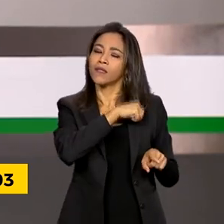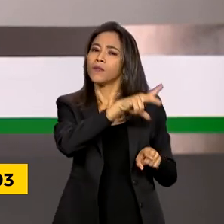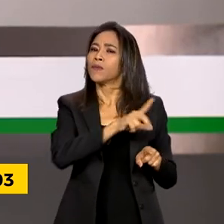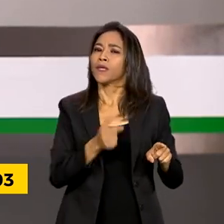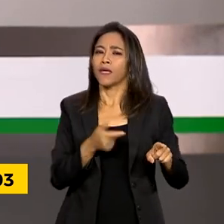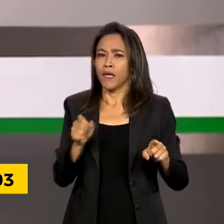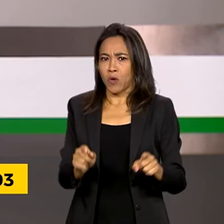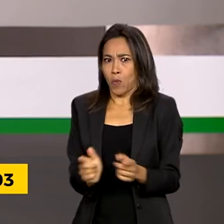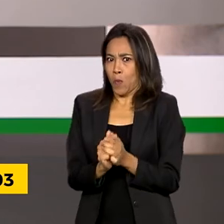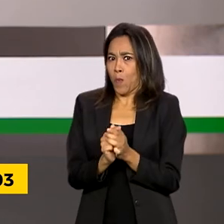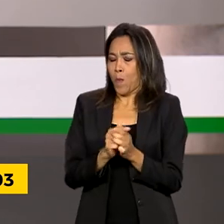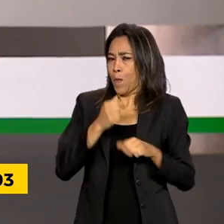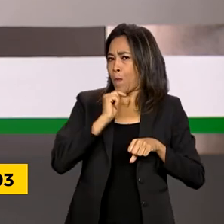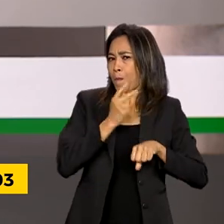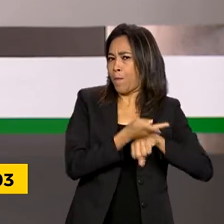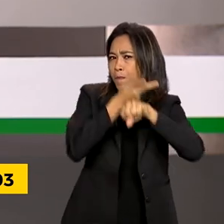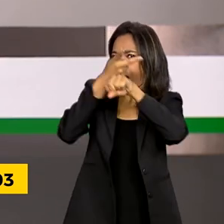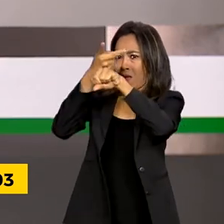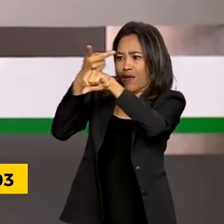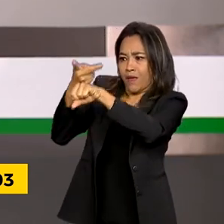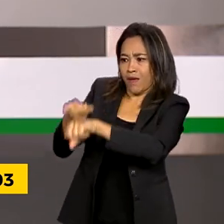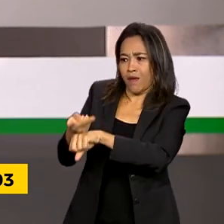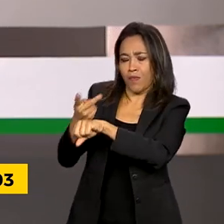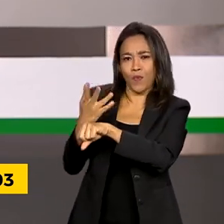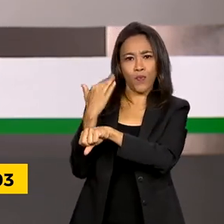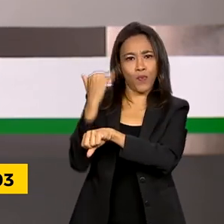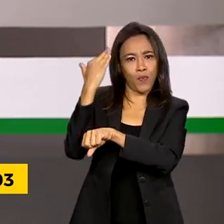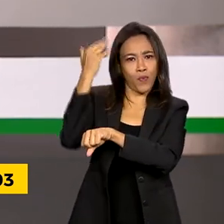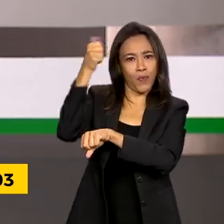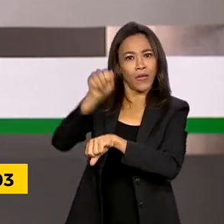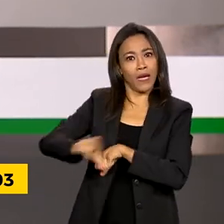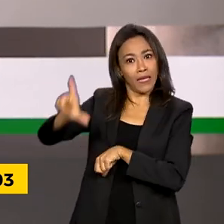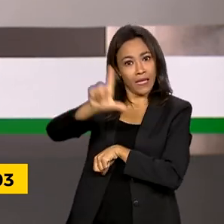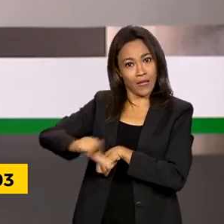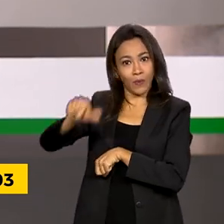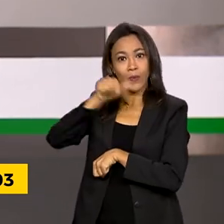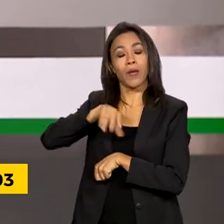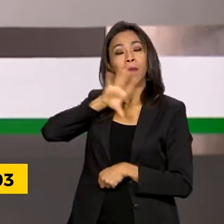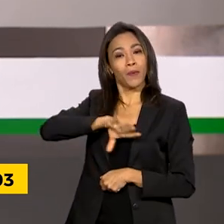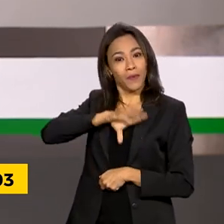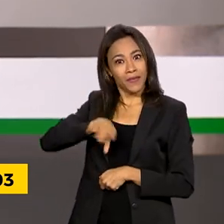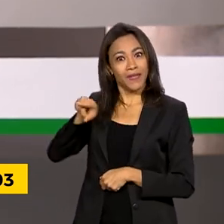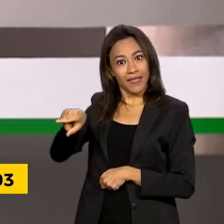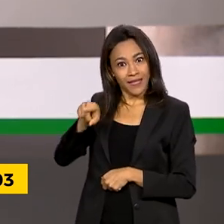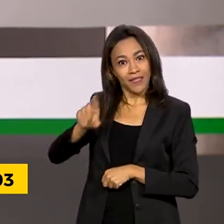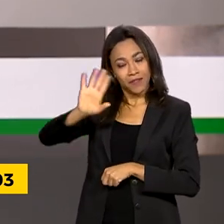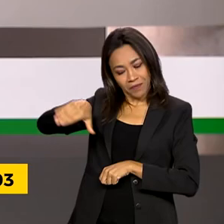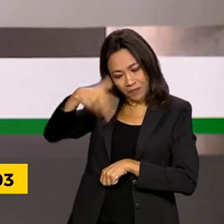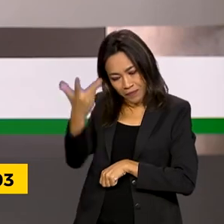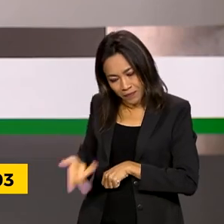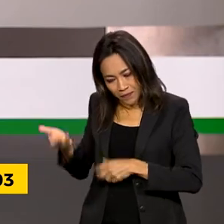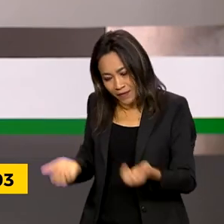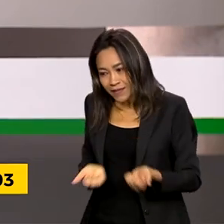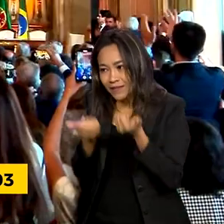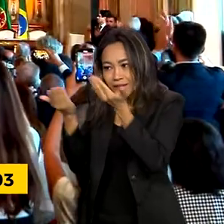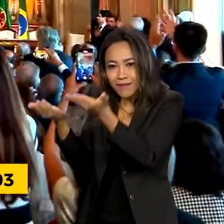de Literatura, o mais importante da língua portuguesa. A honraria foi entregue numa cerimônia na cidade de